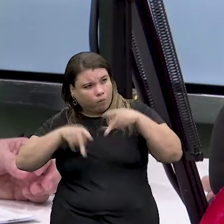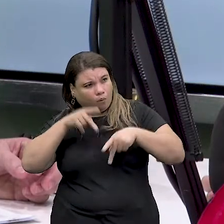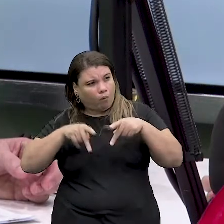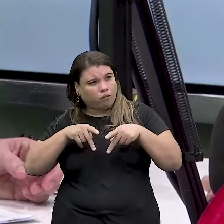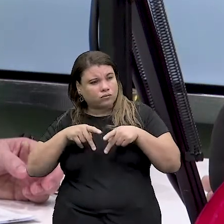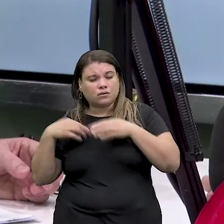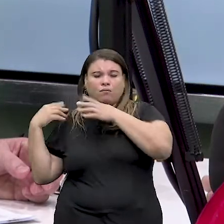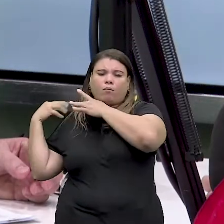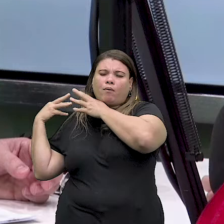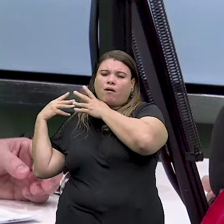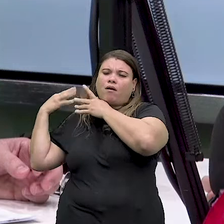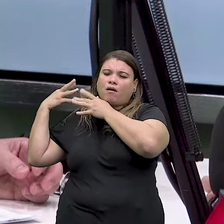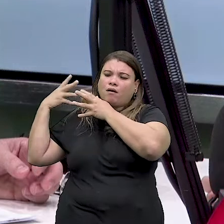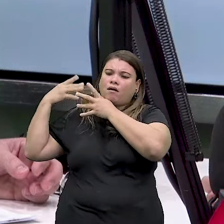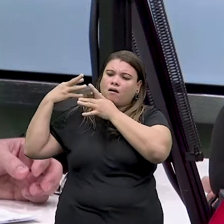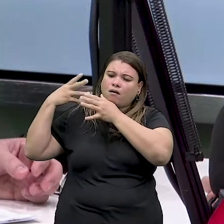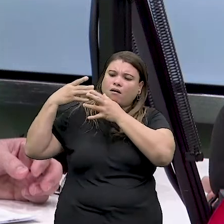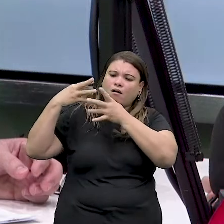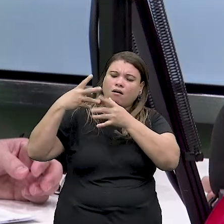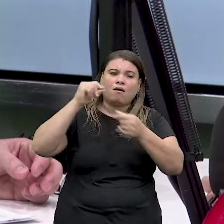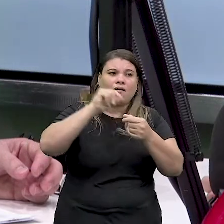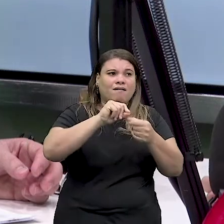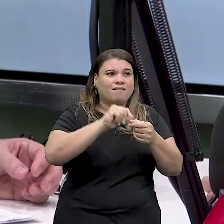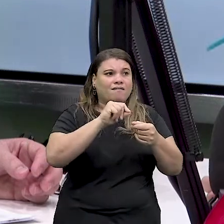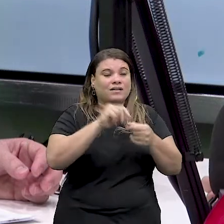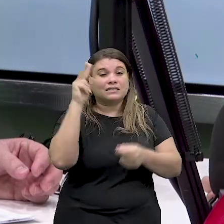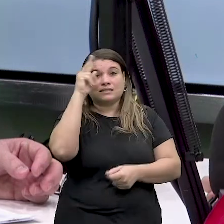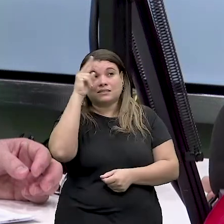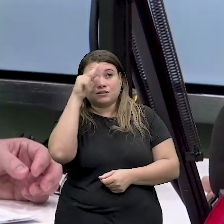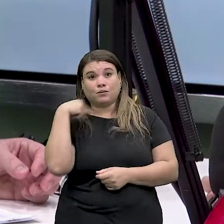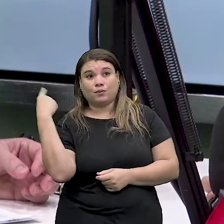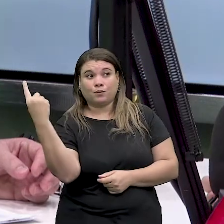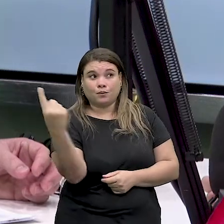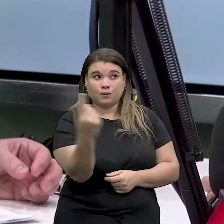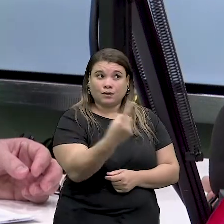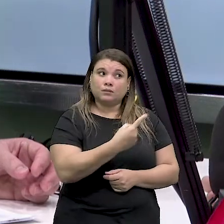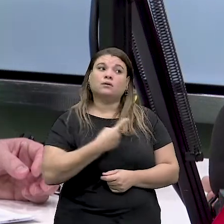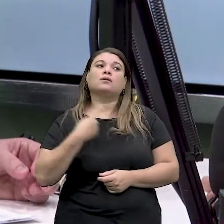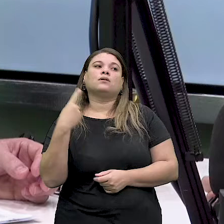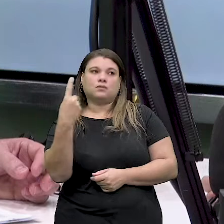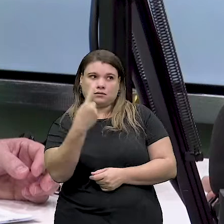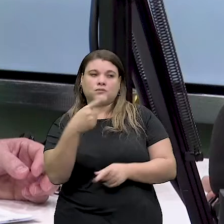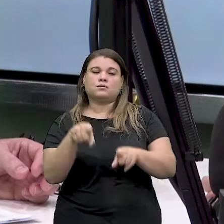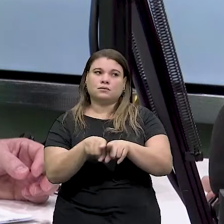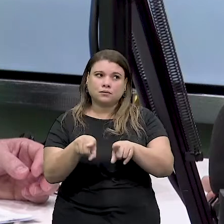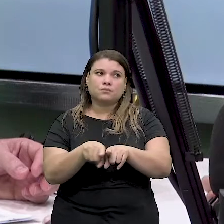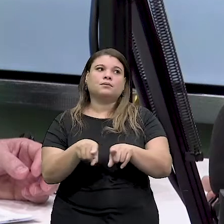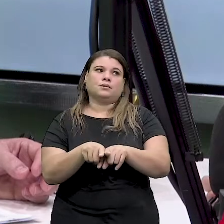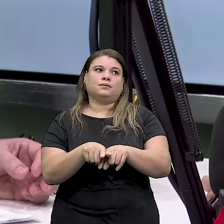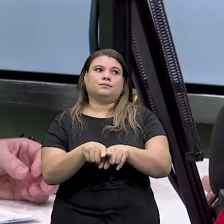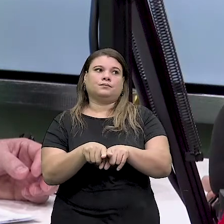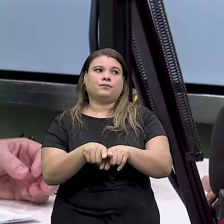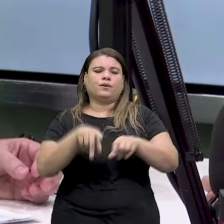navegações, né? Aí nós temos a expansão marítima. Você tem Portugal, Espanha, outros países também, mas não